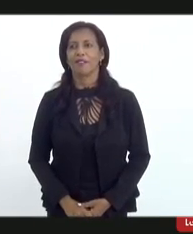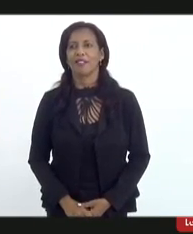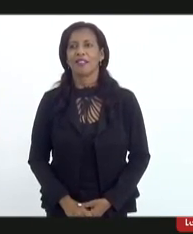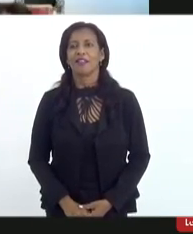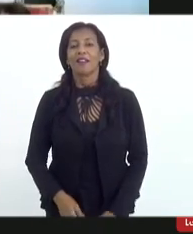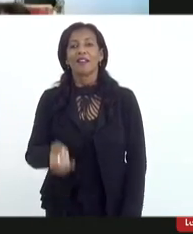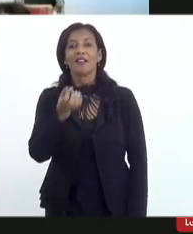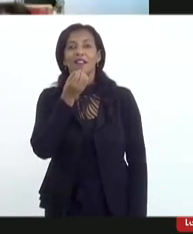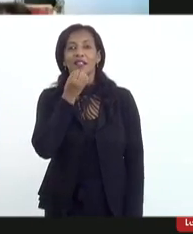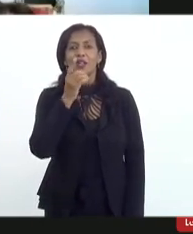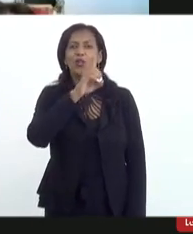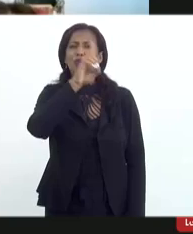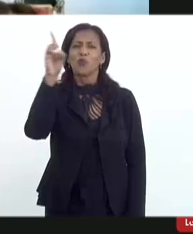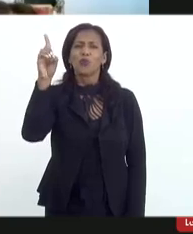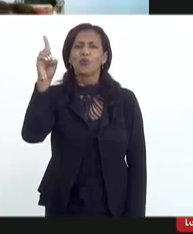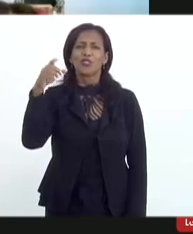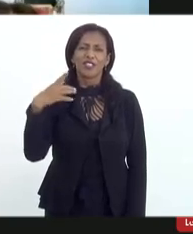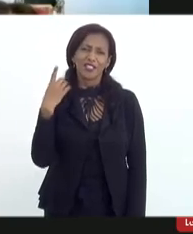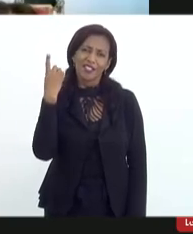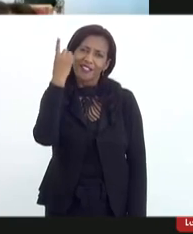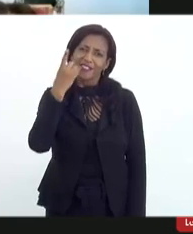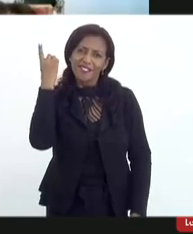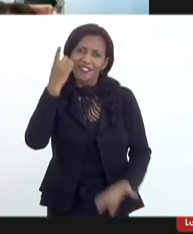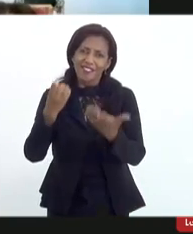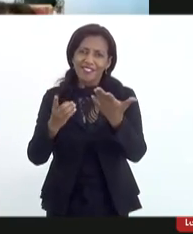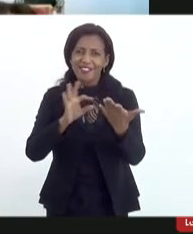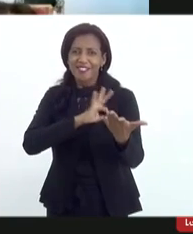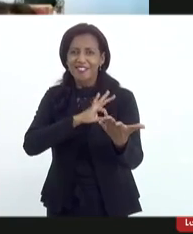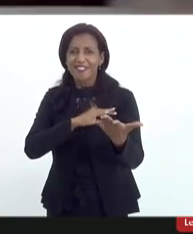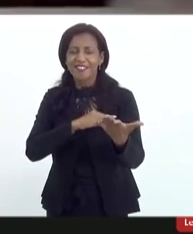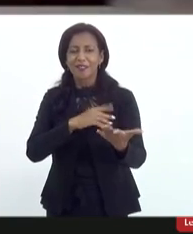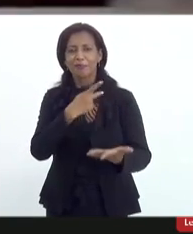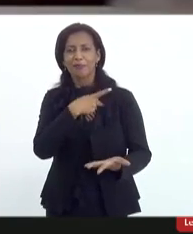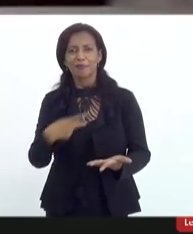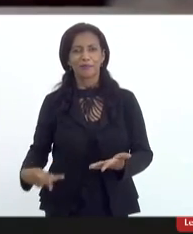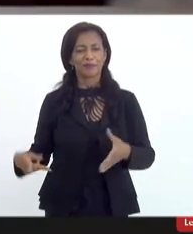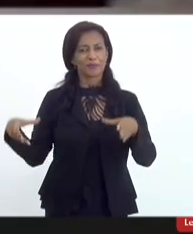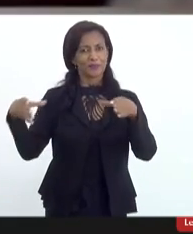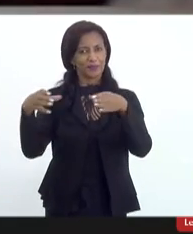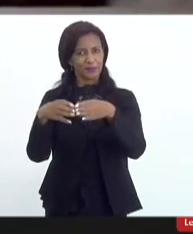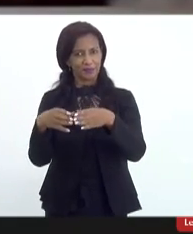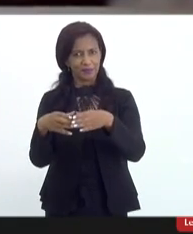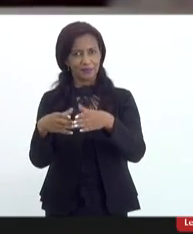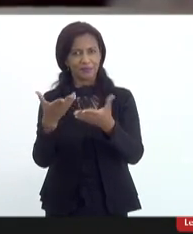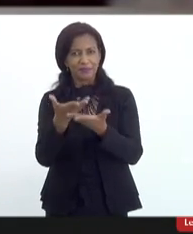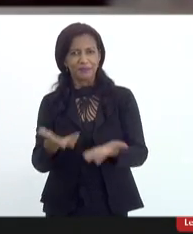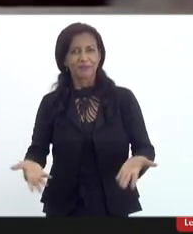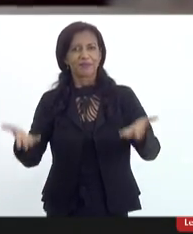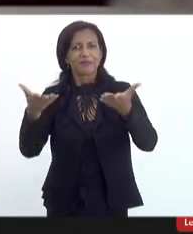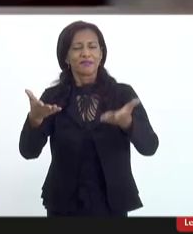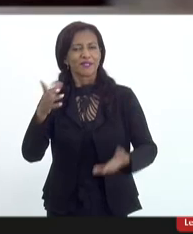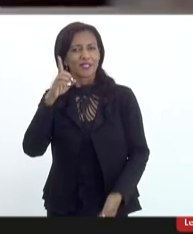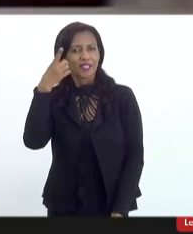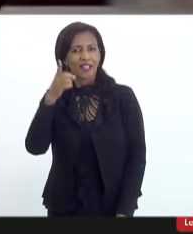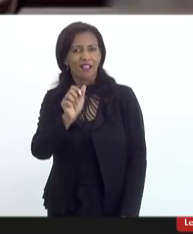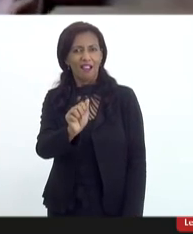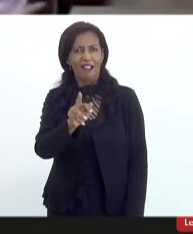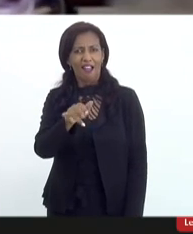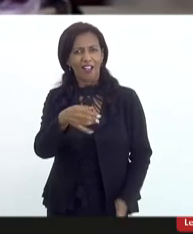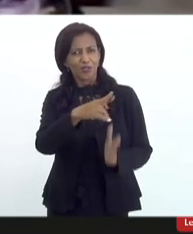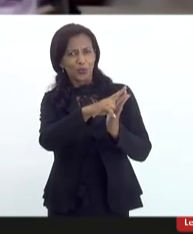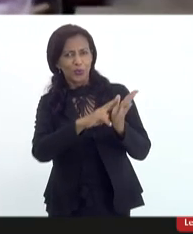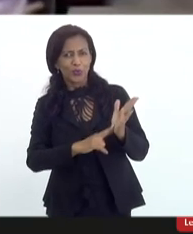Bom dia, Sua Excelência, deputada Marta Rocha, presidente da comissão, excelentíssimo deputado Átila Nunes,